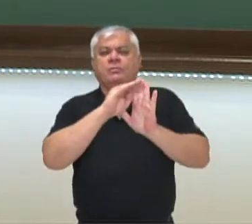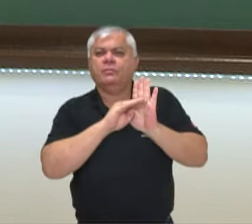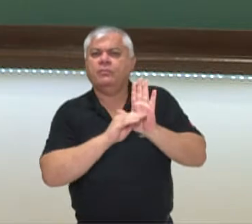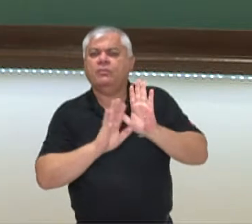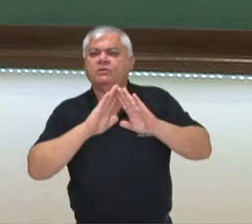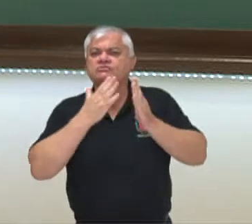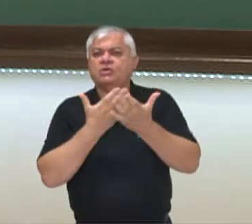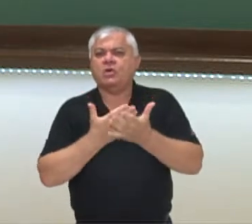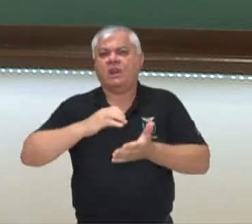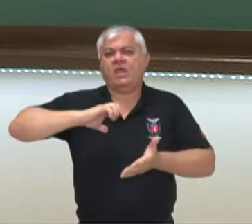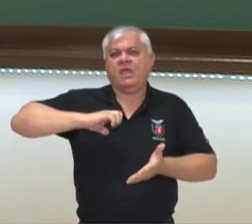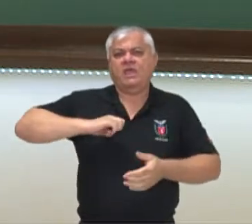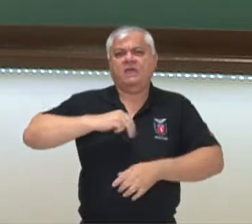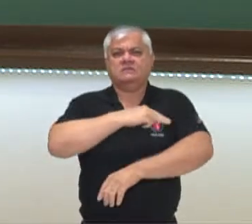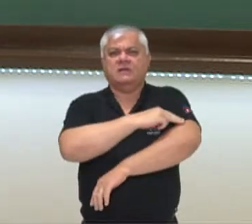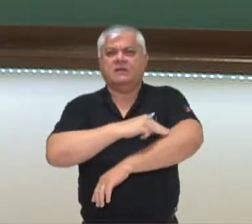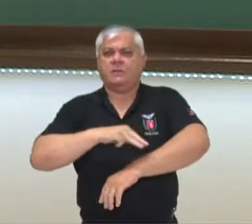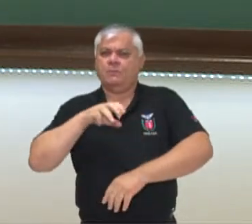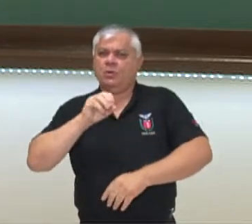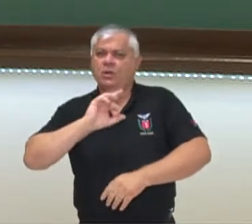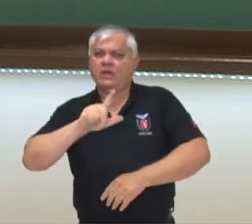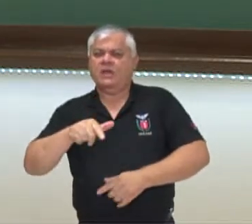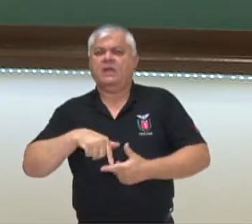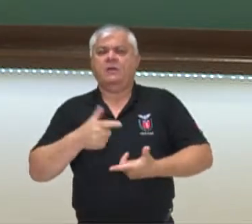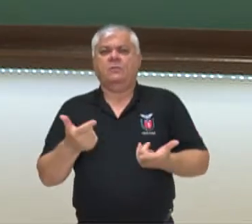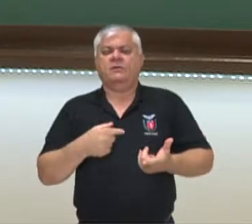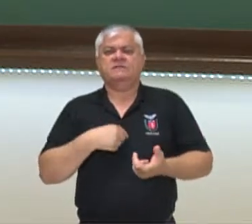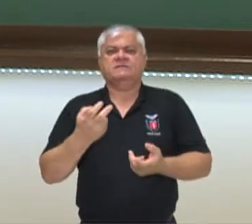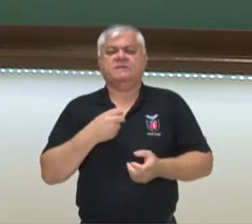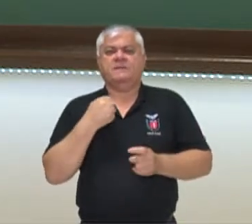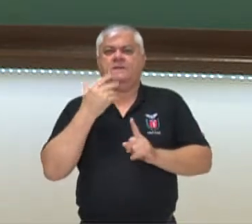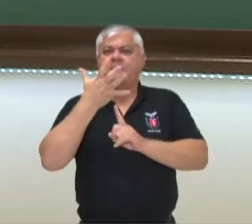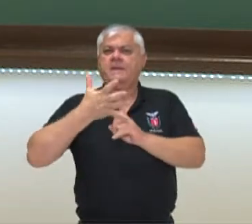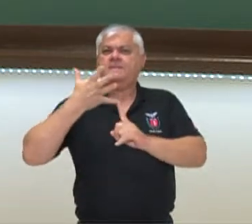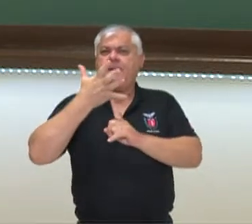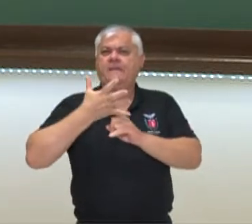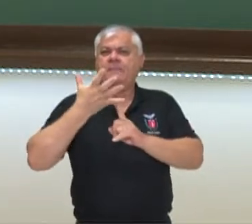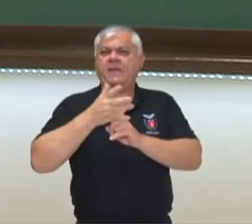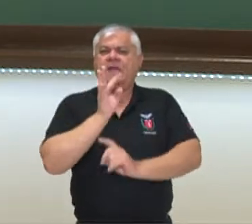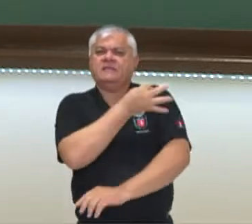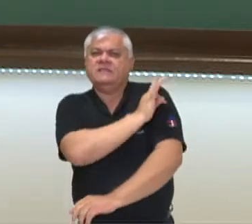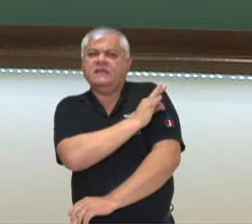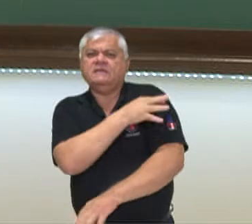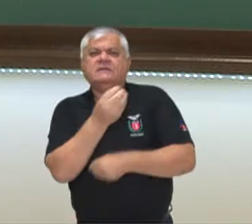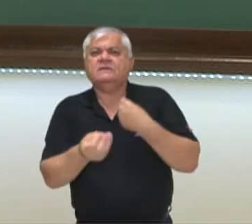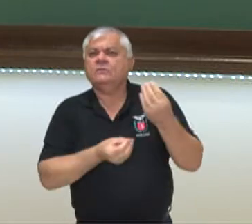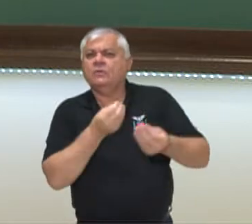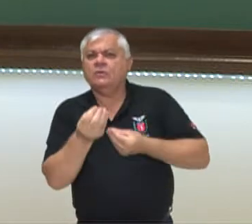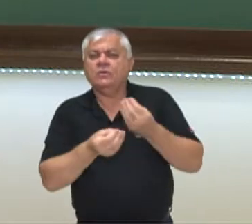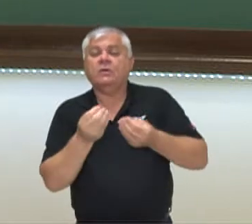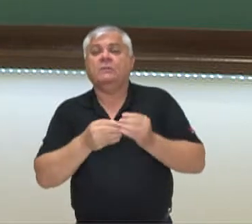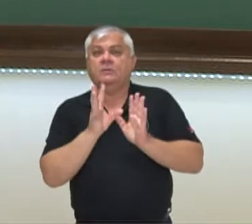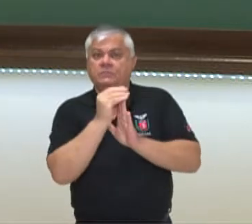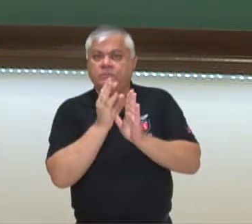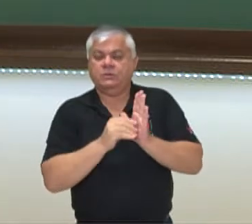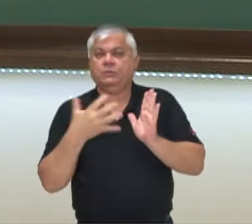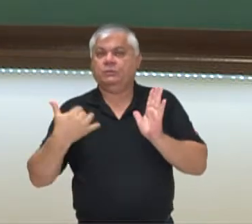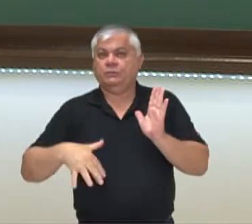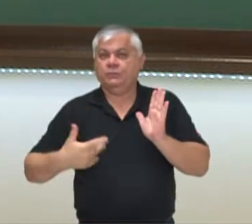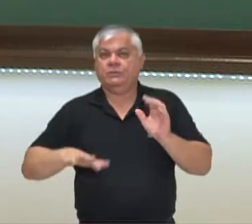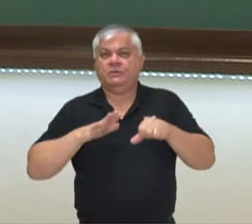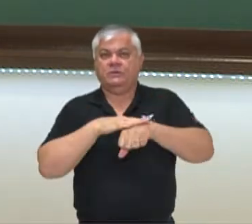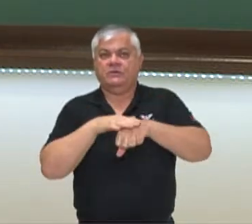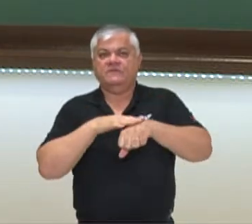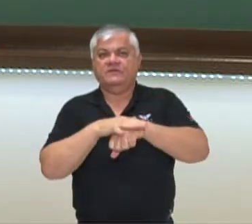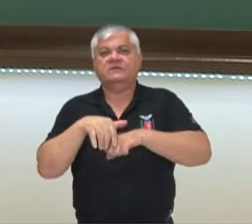convívio social, técnicas de oratória, bastante conteúdo aí para a gente trabalhar nessa nossa conversa.